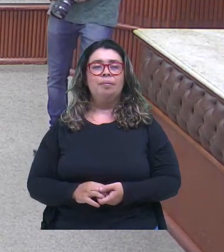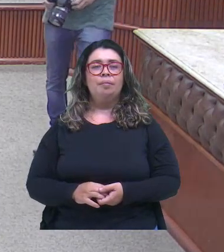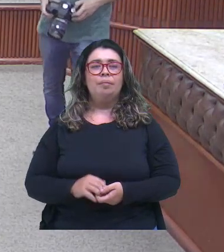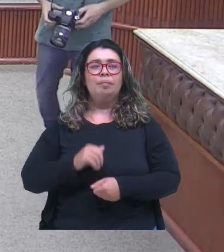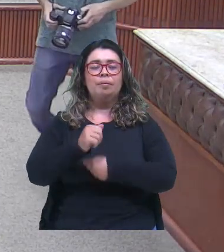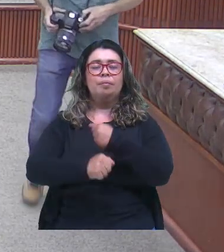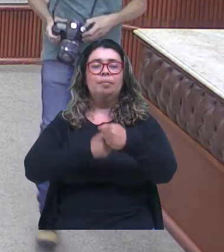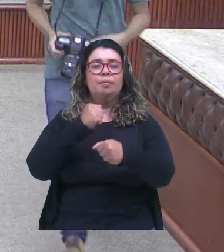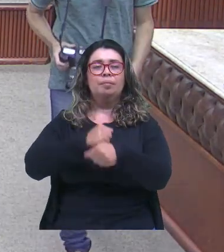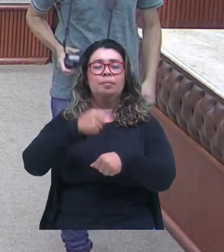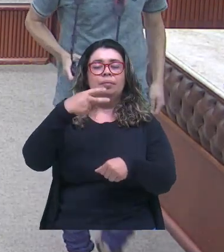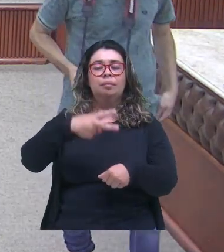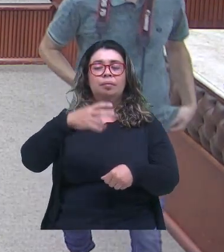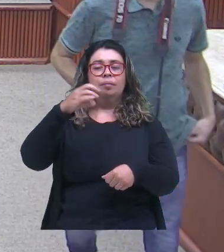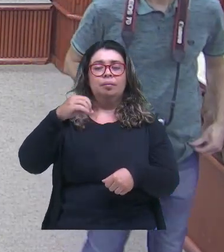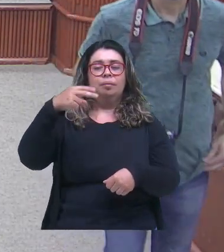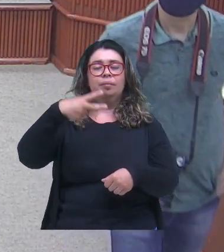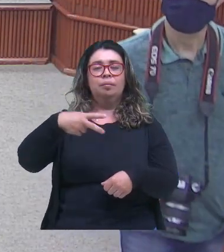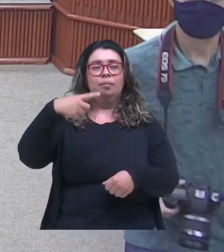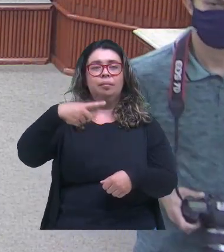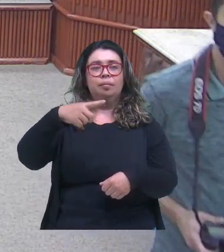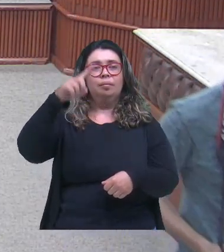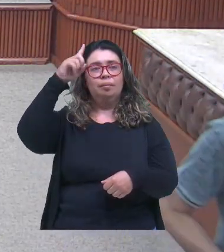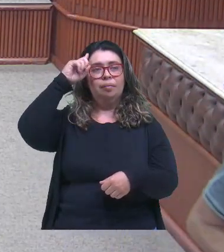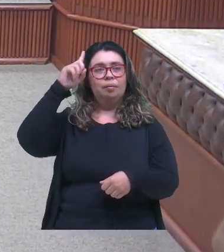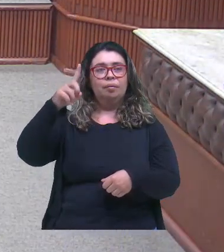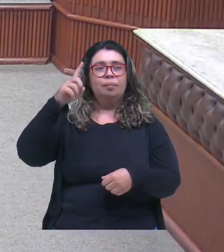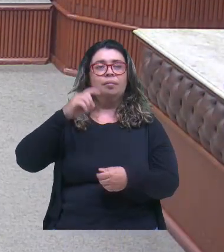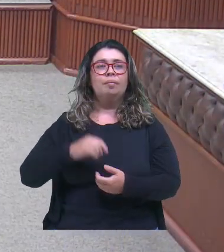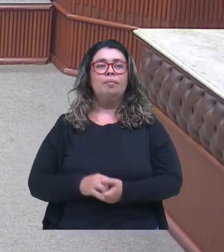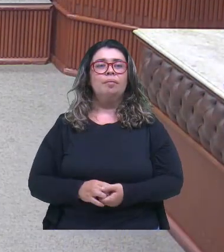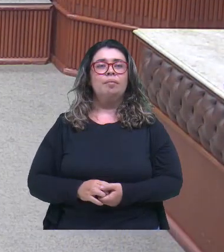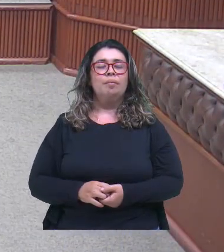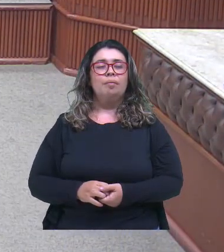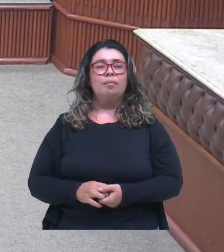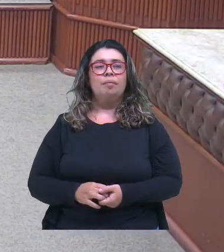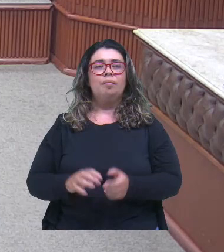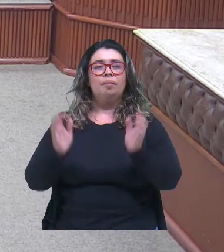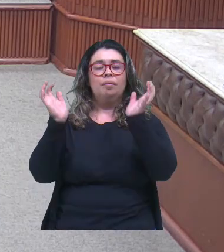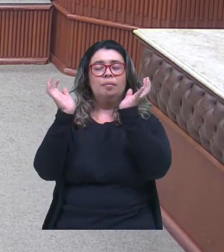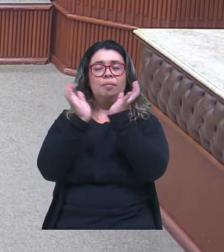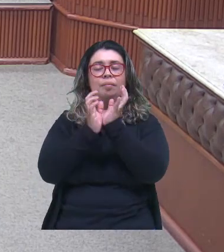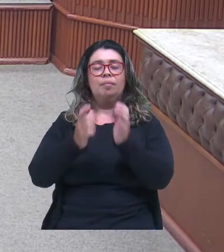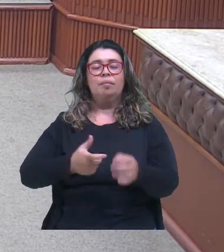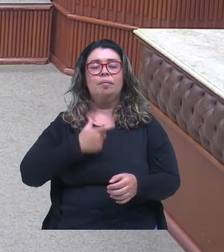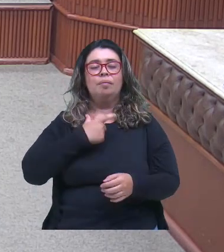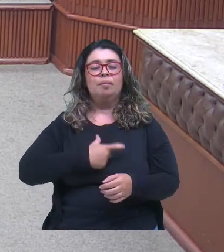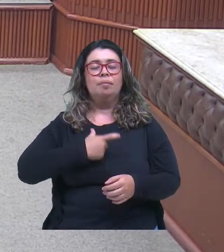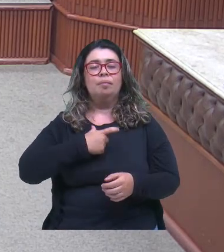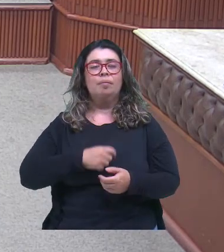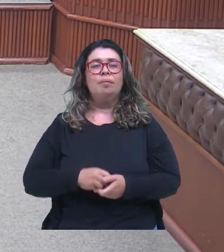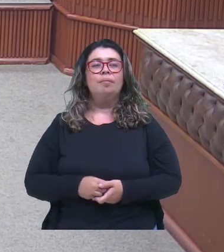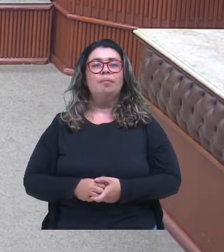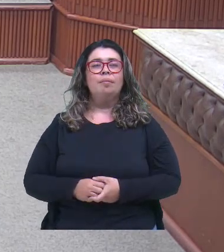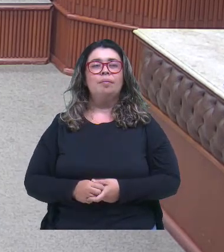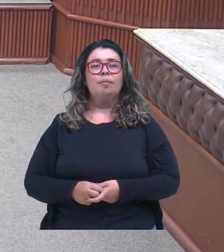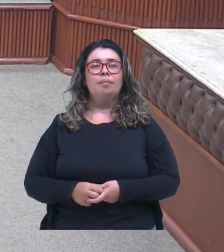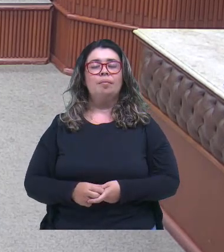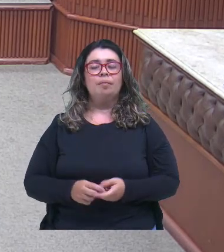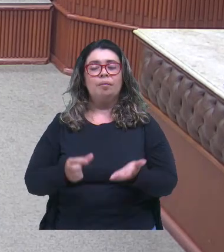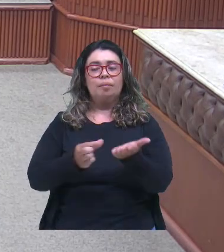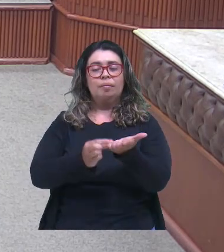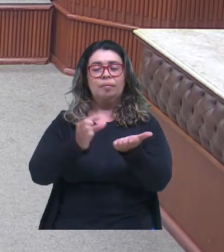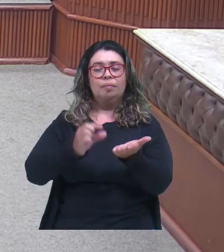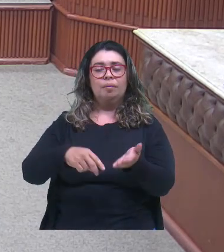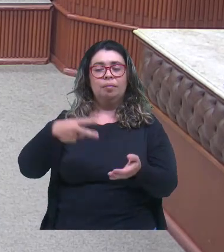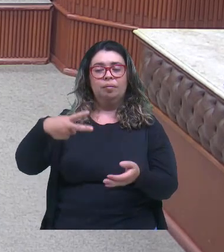de 2021 aos indicados pelo Conselho da Medalha, como prevê o parágrafo 2º